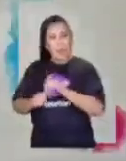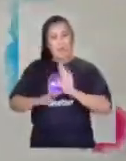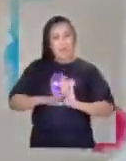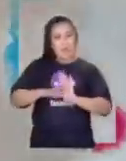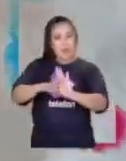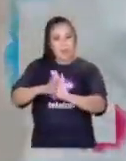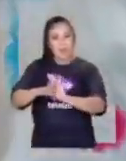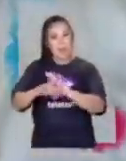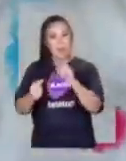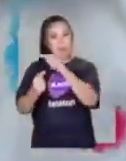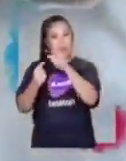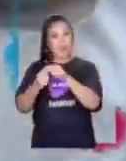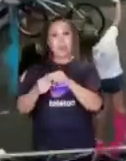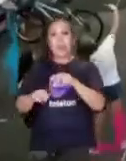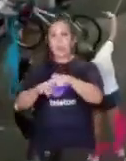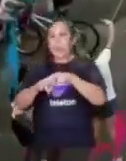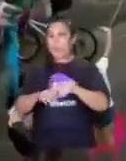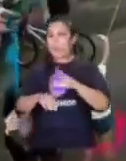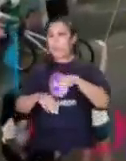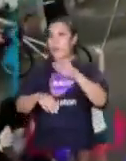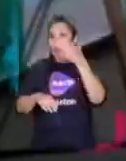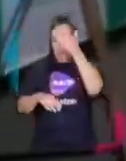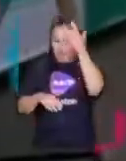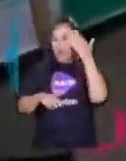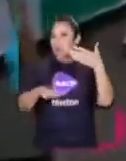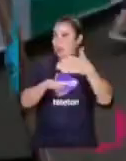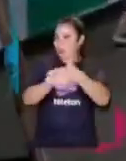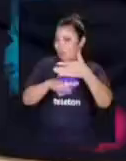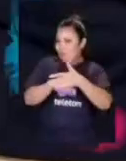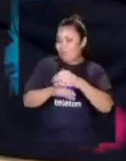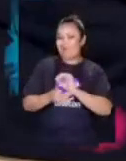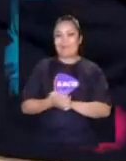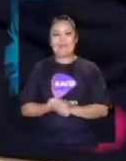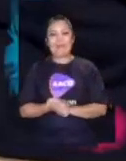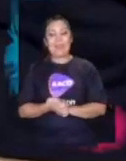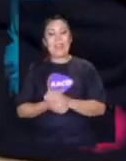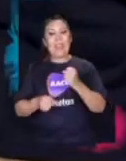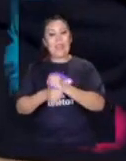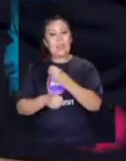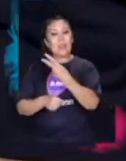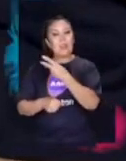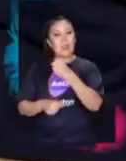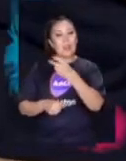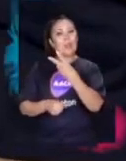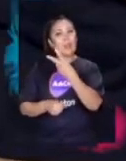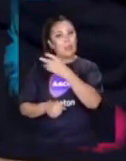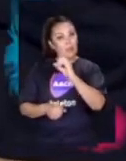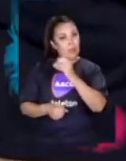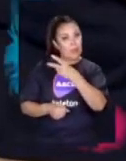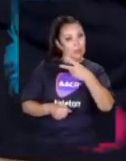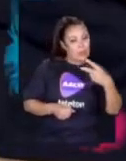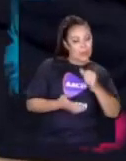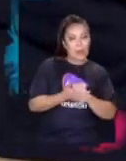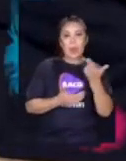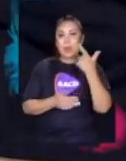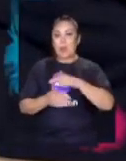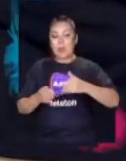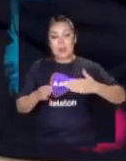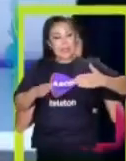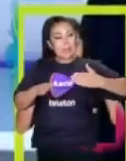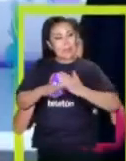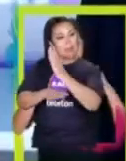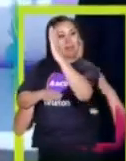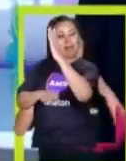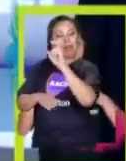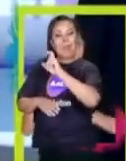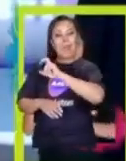causa e assim um número maior de pessoas participavam do evento. Em 2022, chegamos a ultrapassar a marca